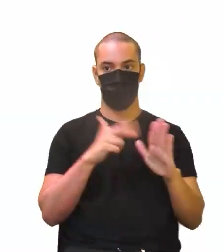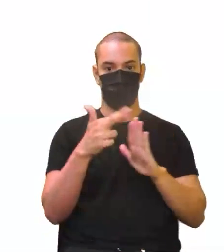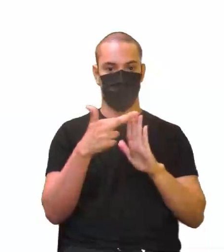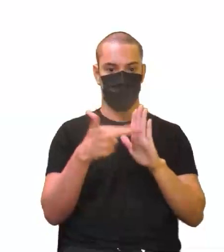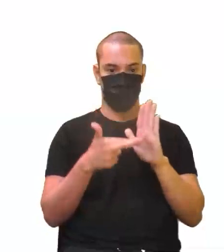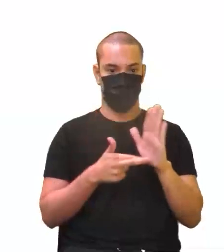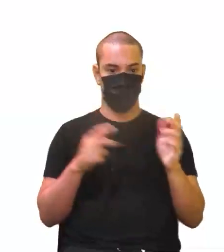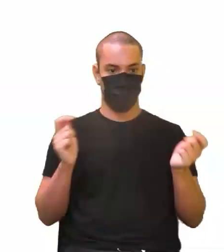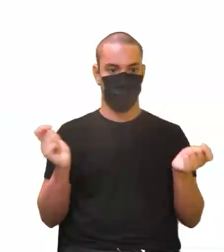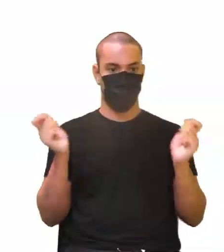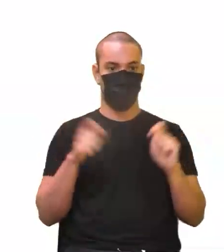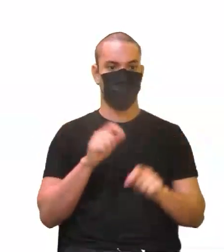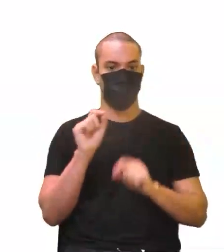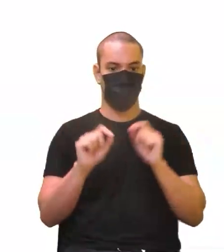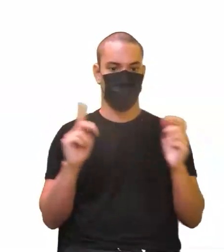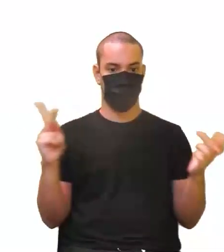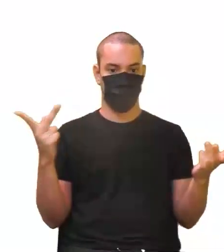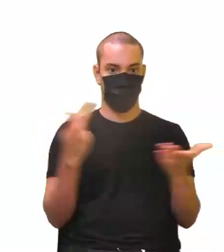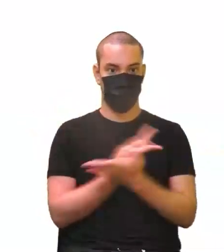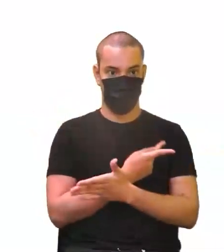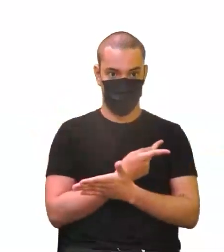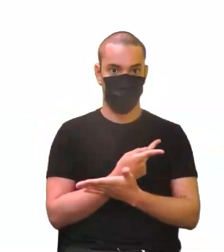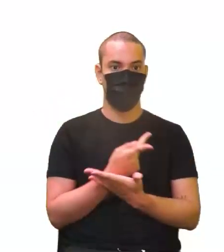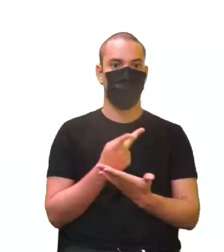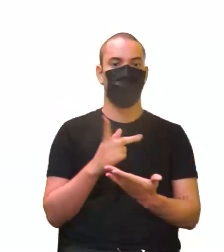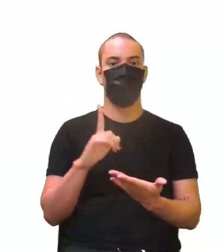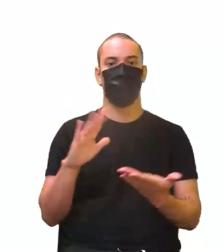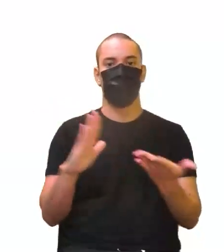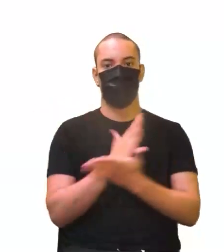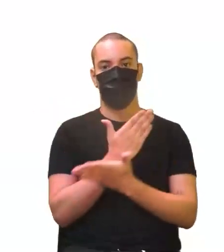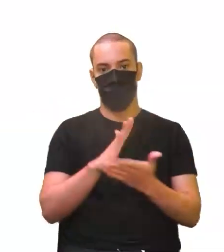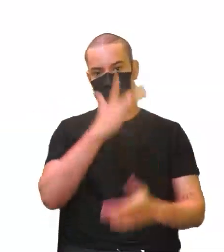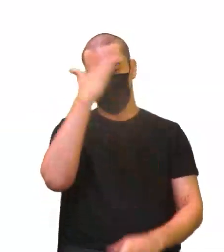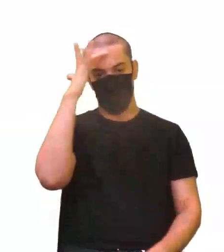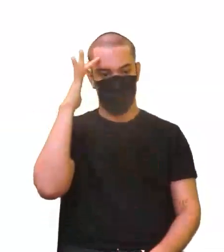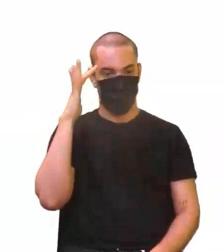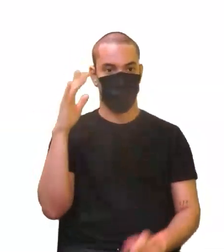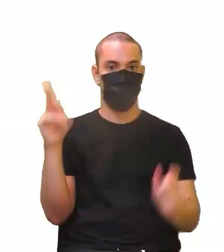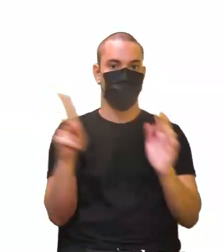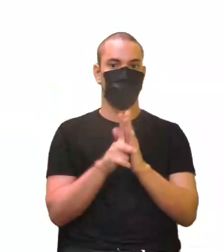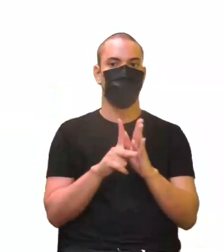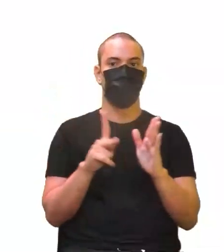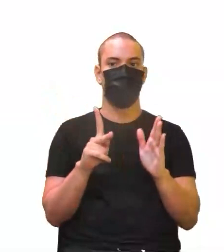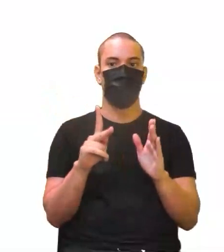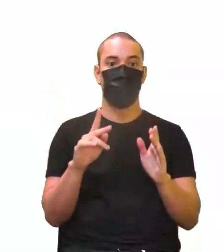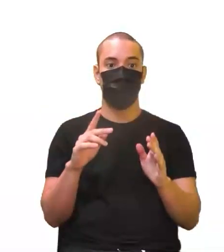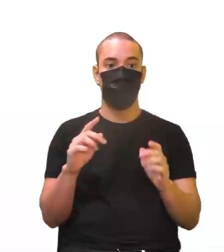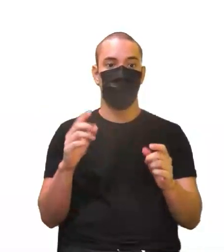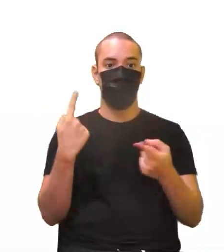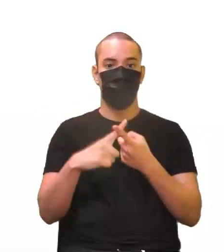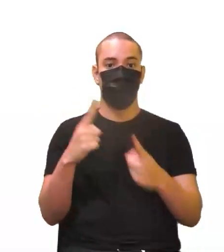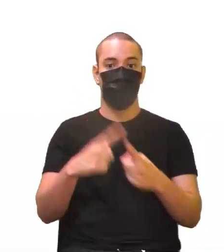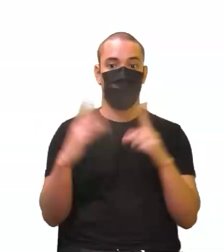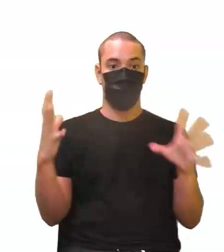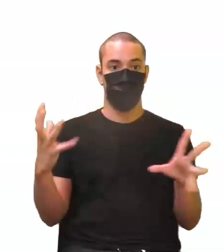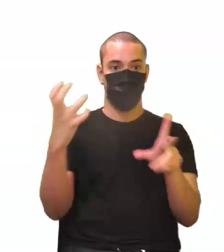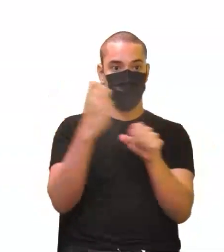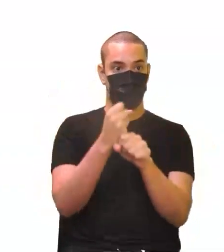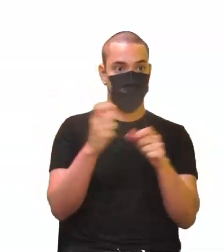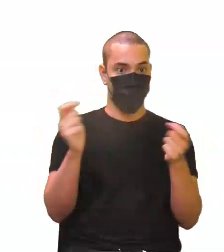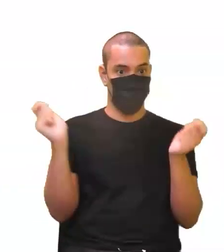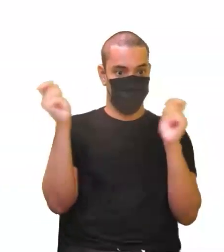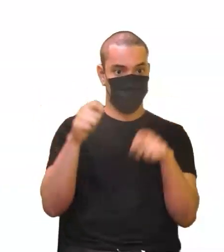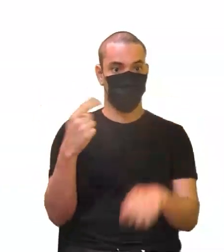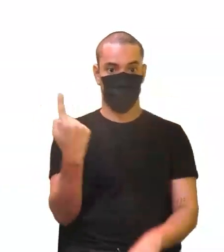é a probabilidade de ocorrerem eventos mutuamente exclusivos por meio da soma das suas